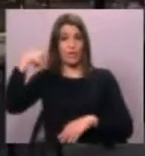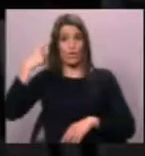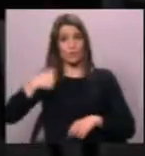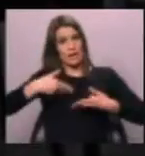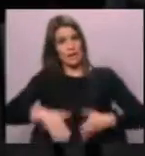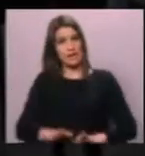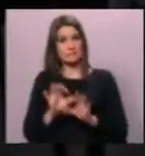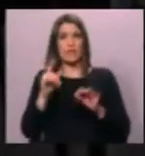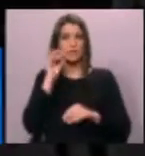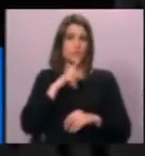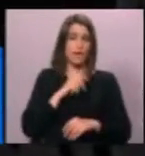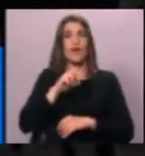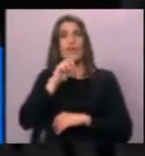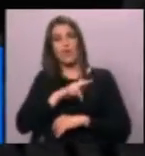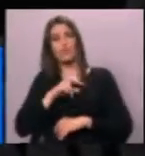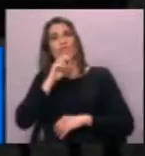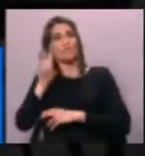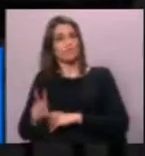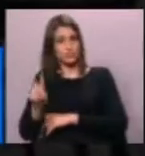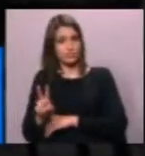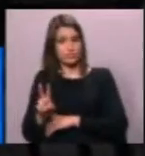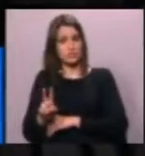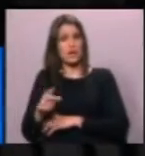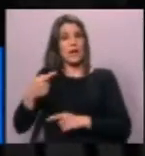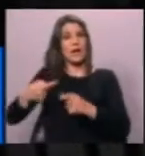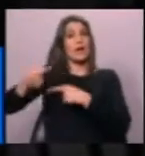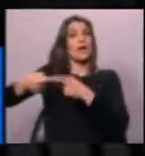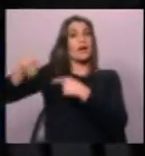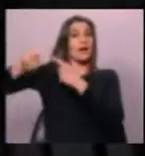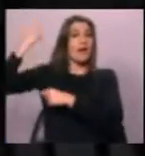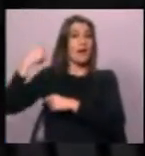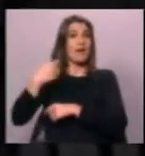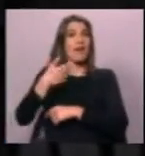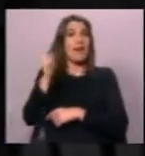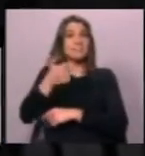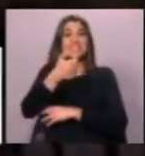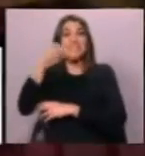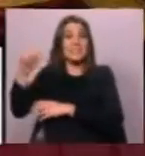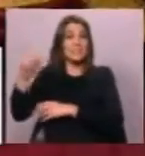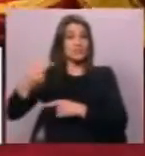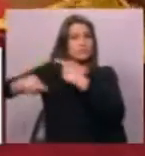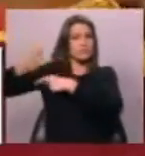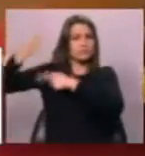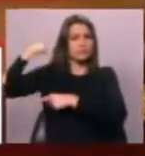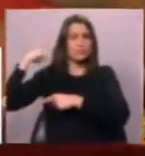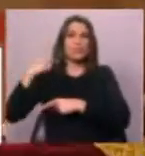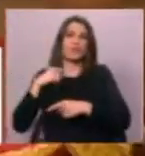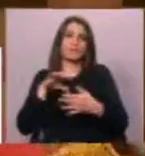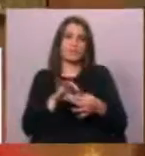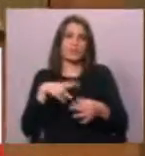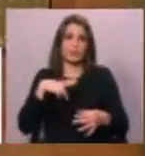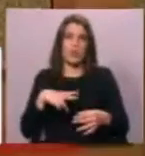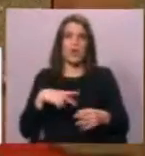como os pais, os avós e os bisavós. É num passado com 500 anos que estão as ligações a Portugal. É descendente dos